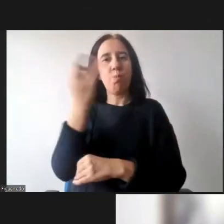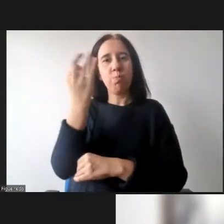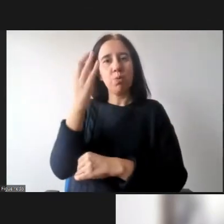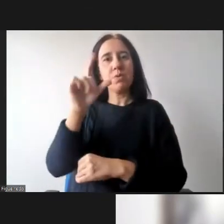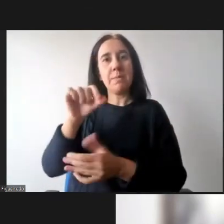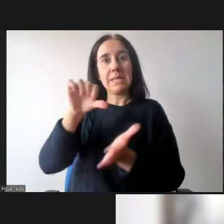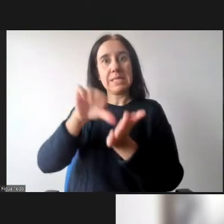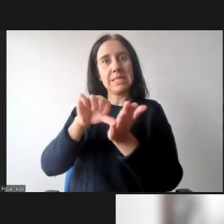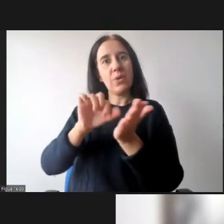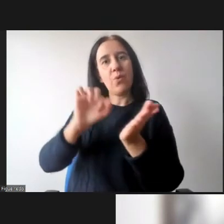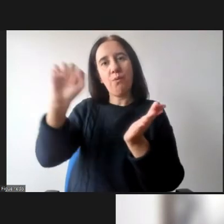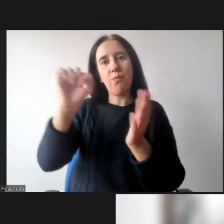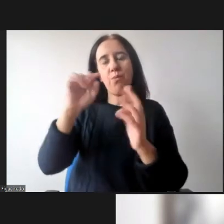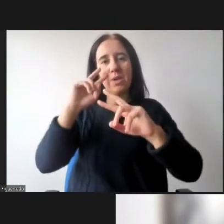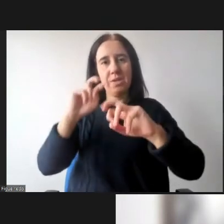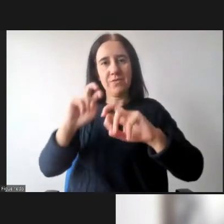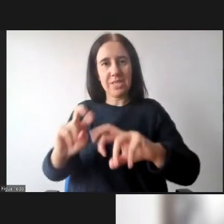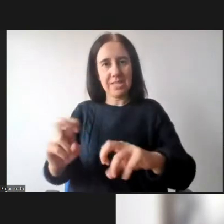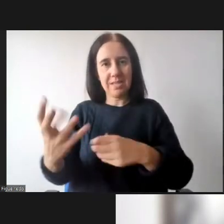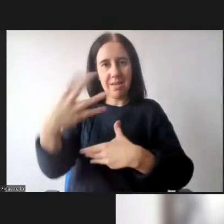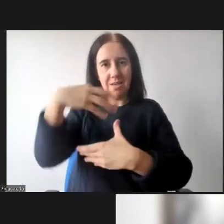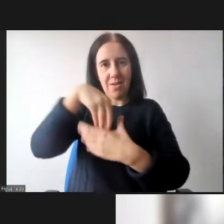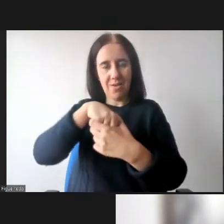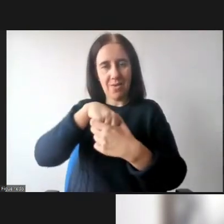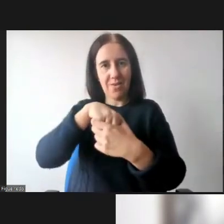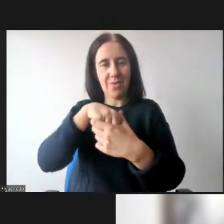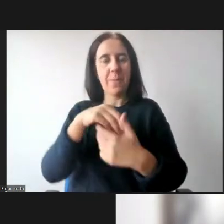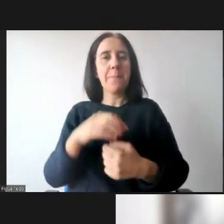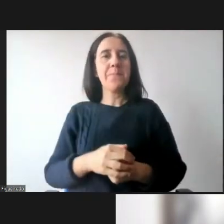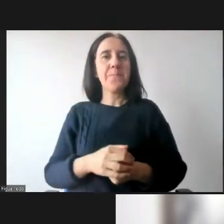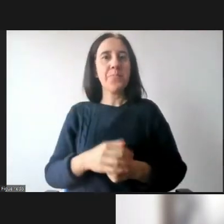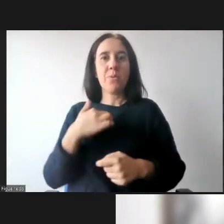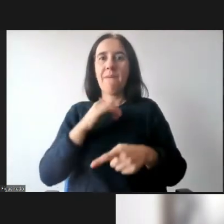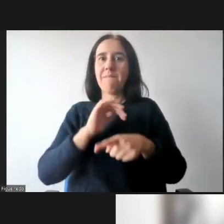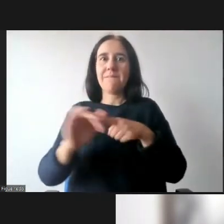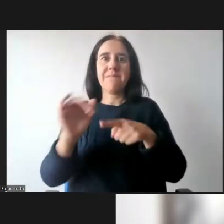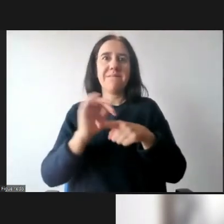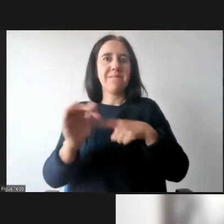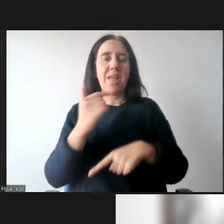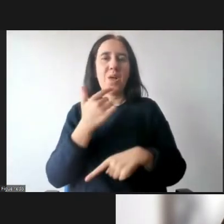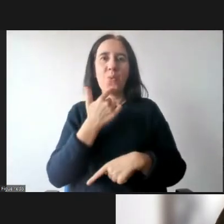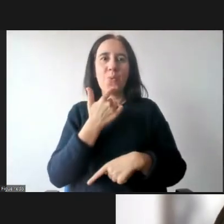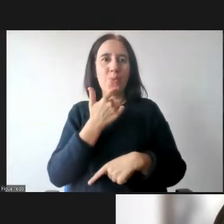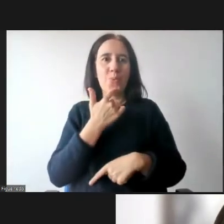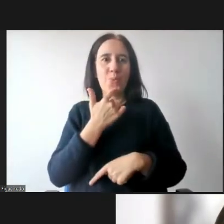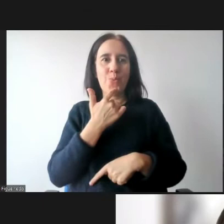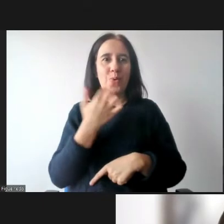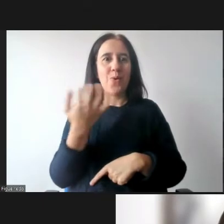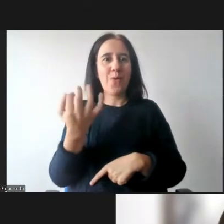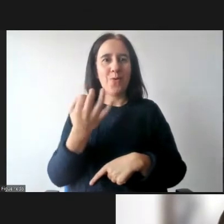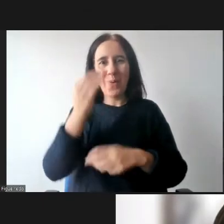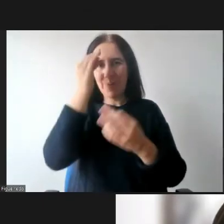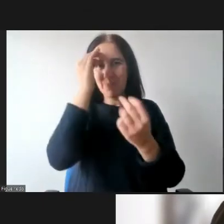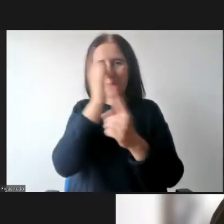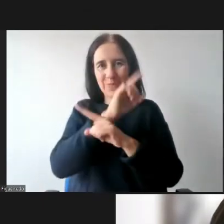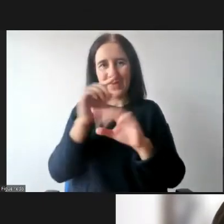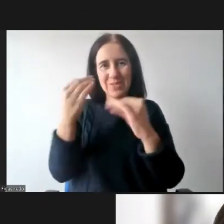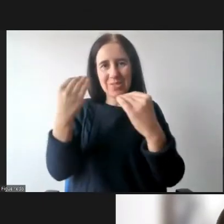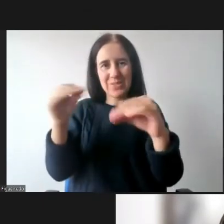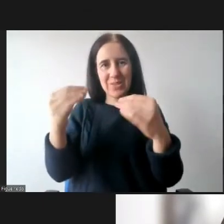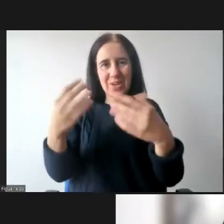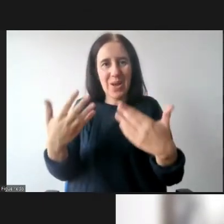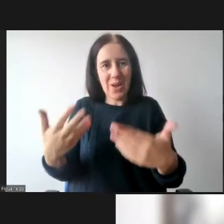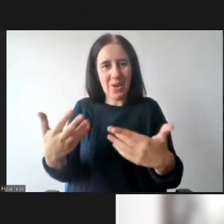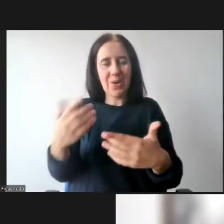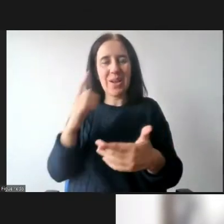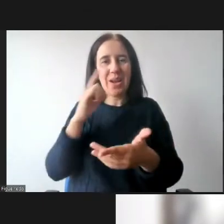de investigação. Tive a grande sorte de ter sido sua professora e de hoje ser sua